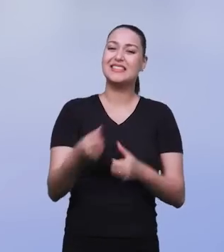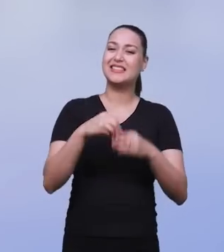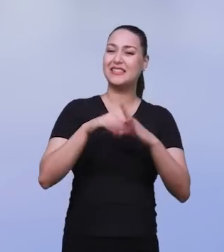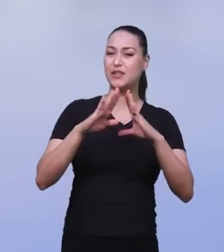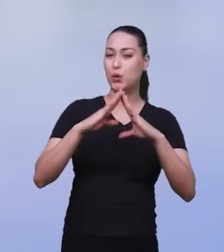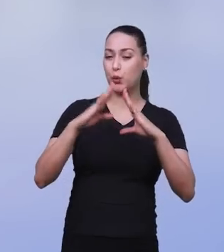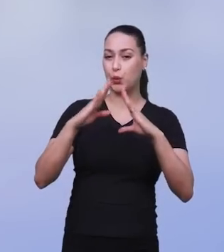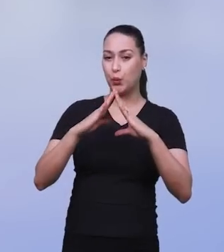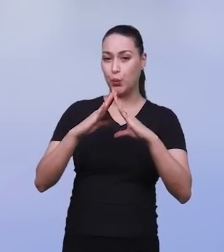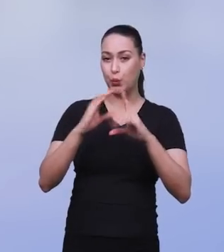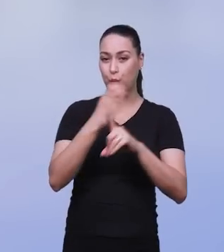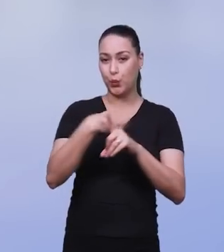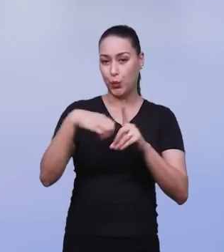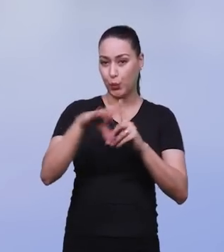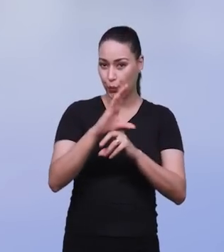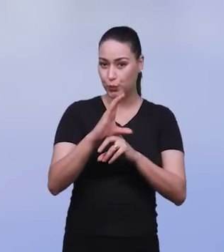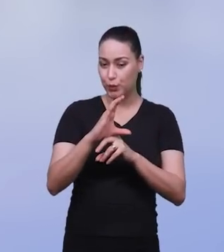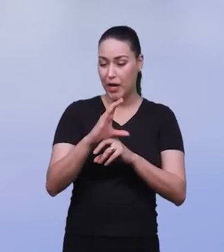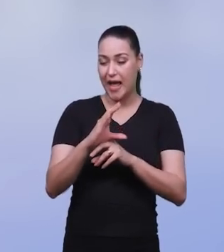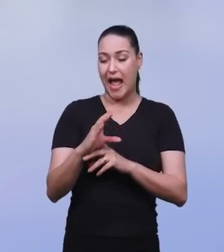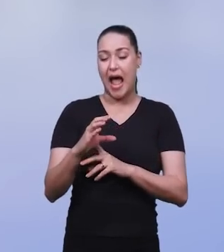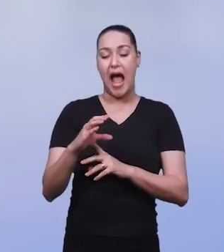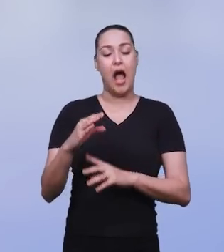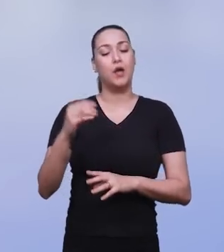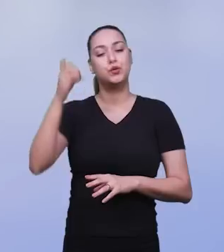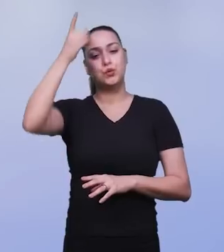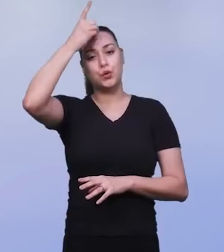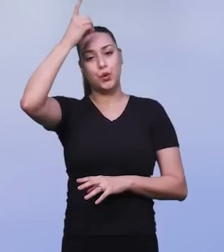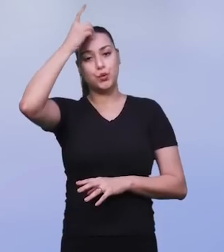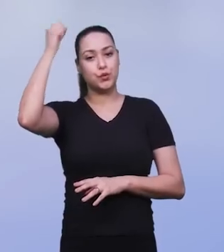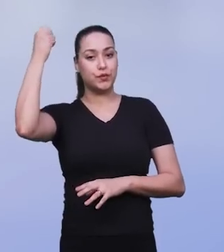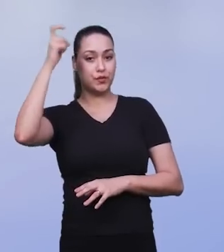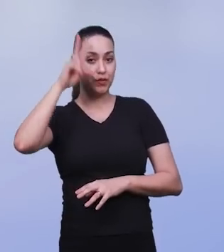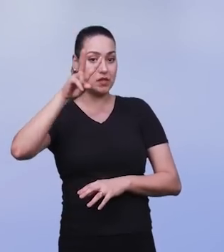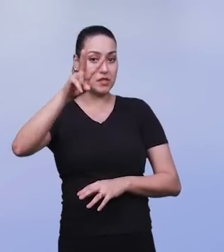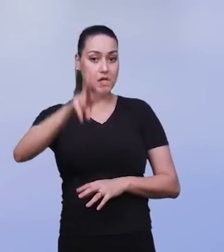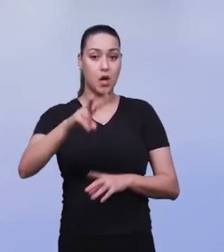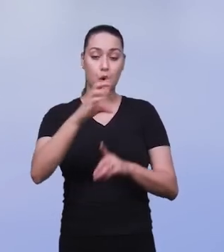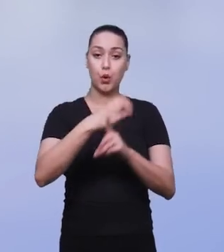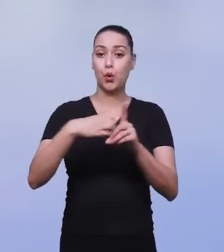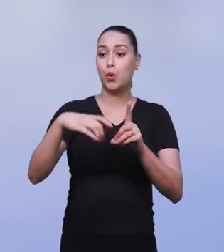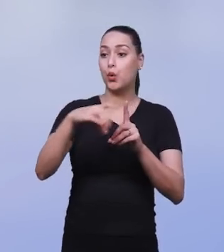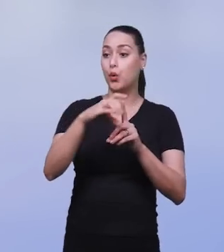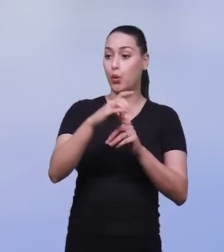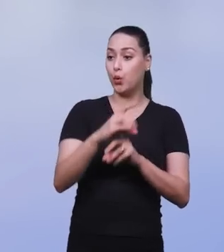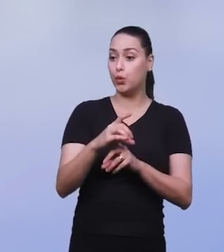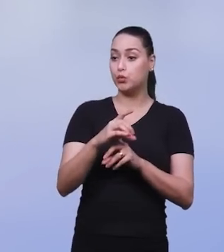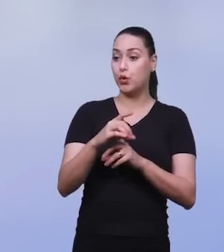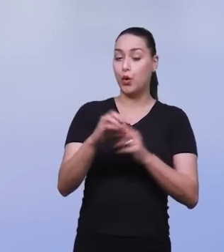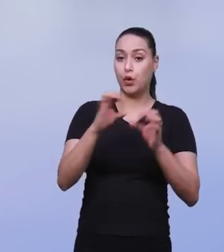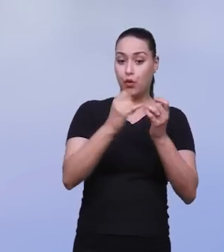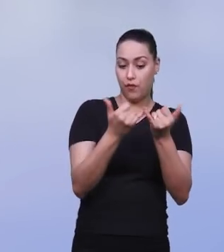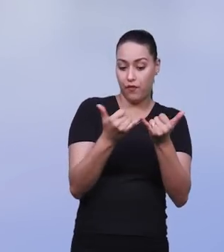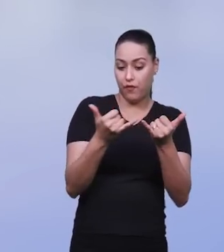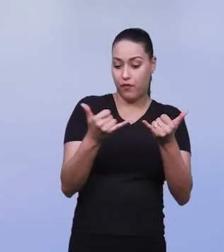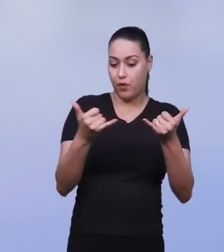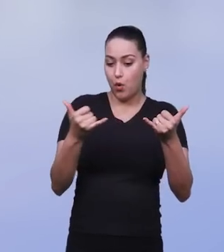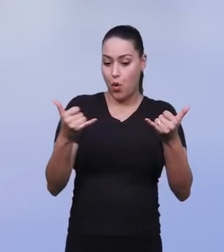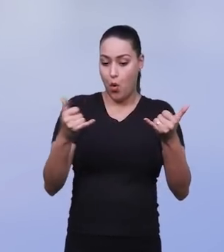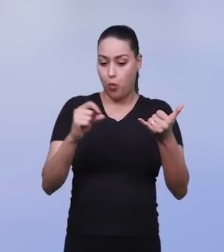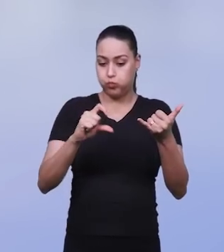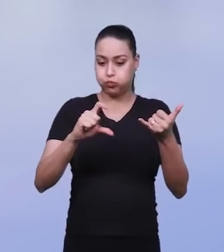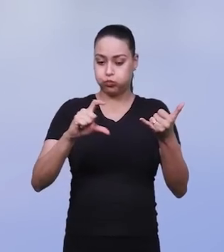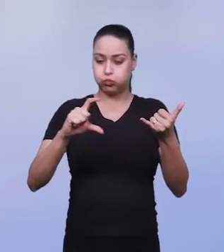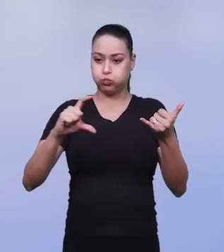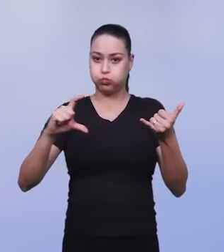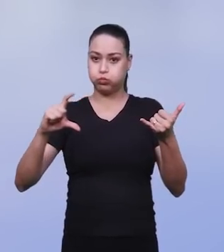O Senhor mostrava uma visão que a igreja era coberta por um manto que a mantinha aquecida, mas aquele frio do momento ele iria aumentar. Mas a partir